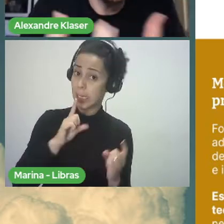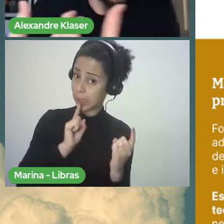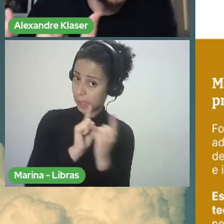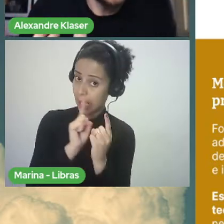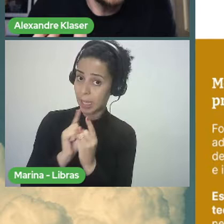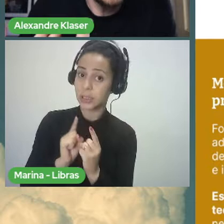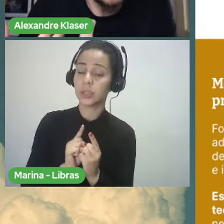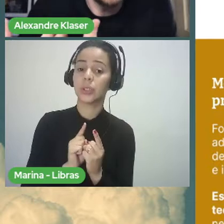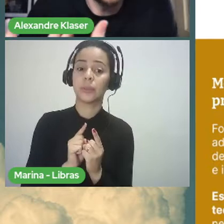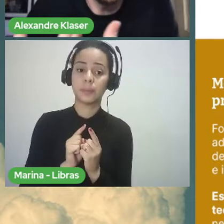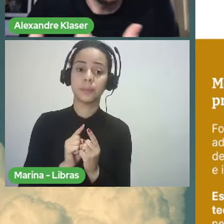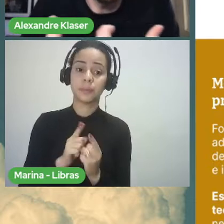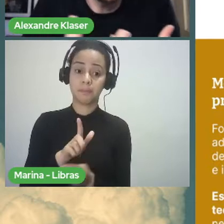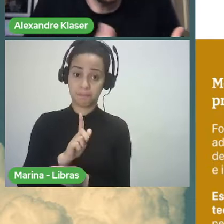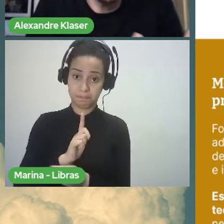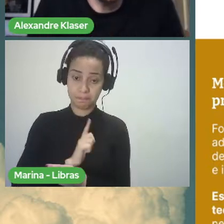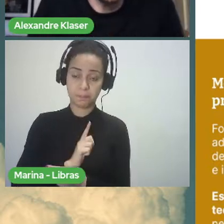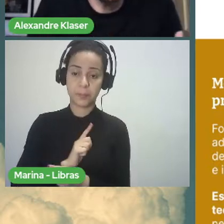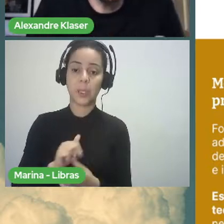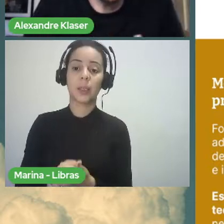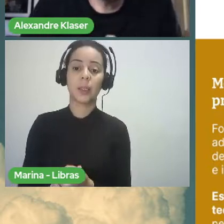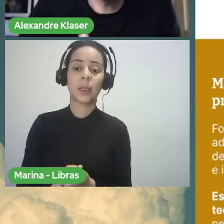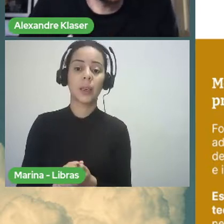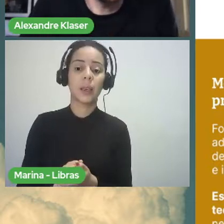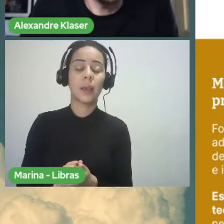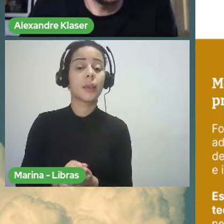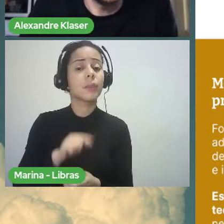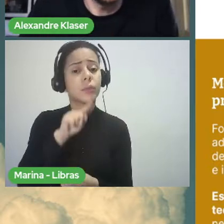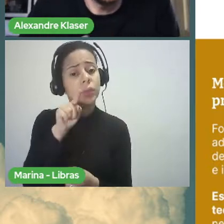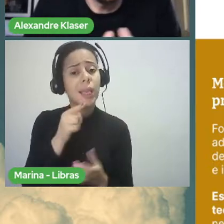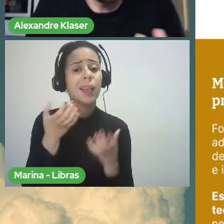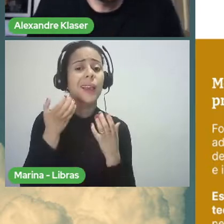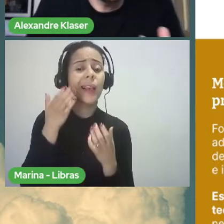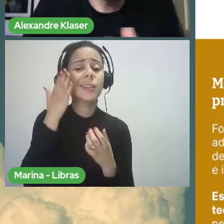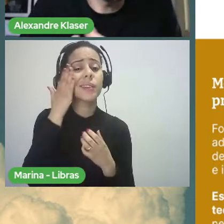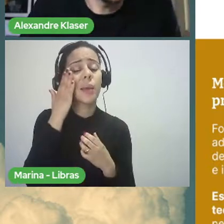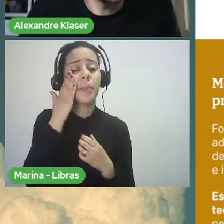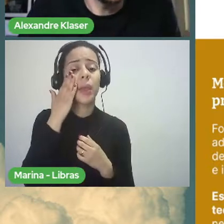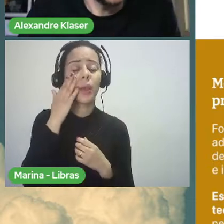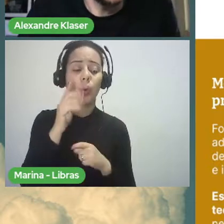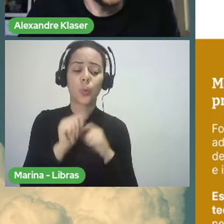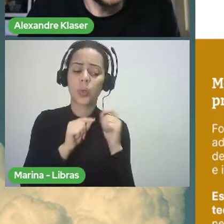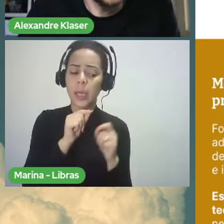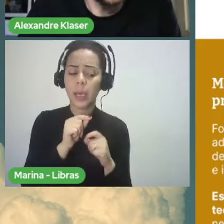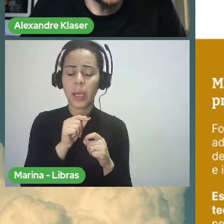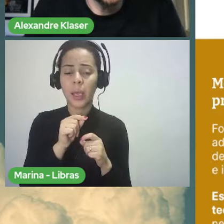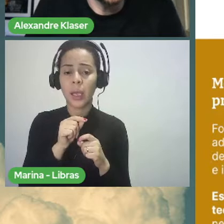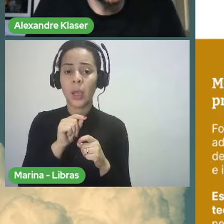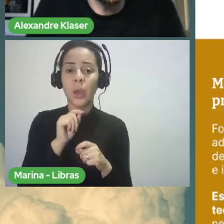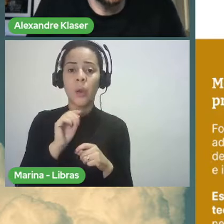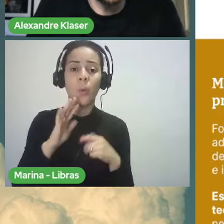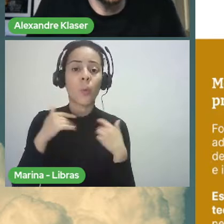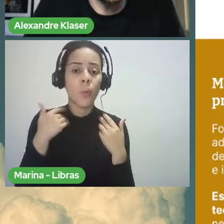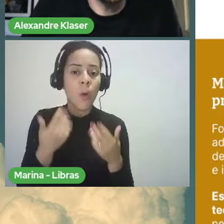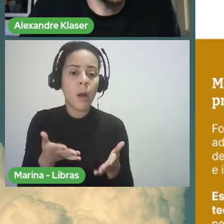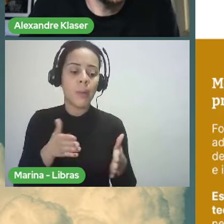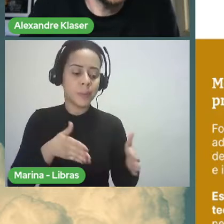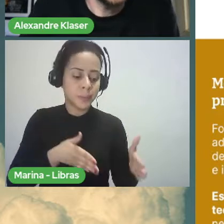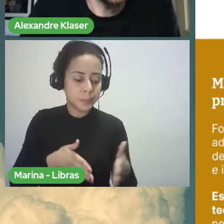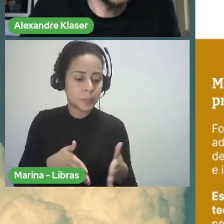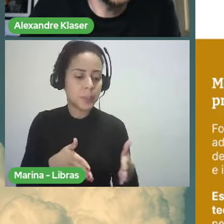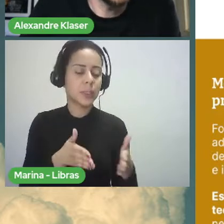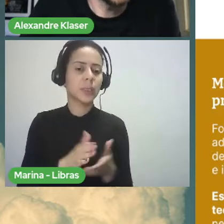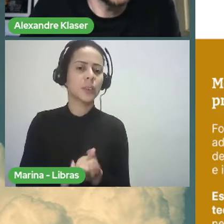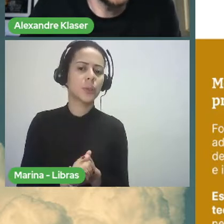reais e conhecidos, você quer basicamente saber qual é a jornada e quais são os pontos de contato que você tem e quais desses pontos você quer